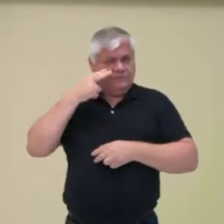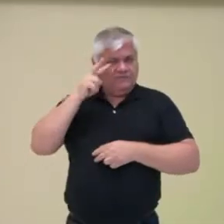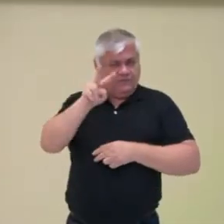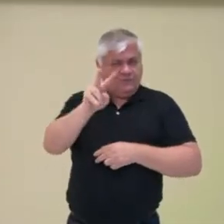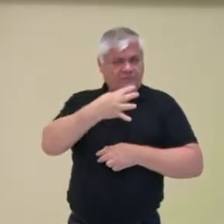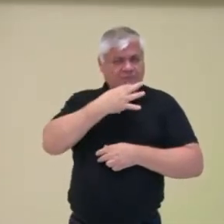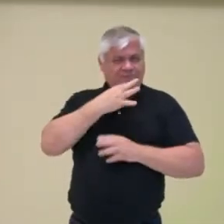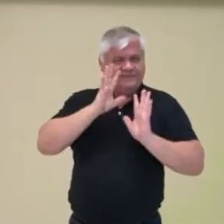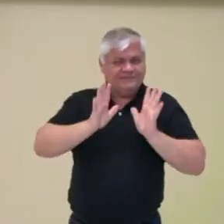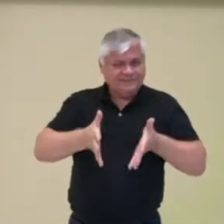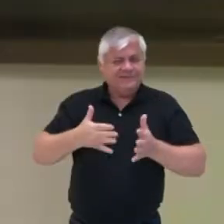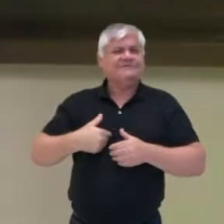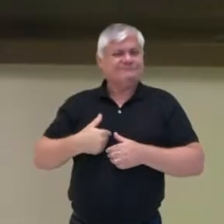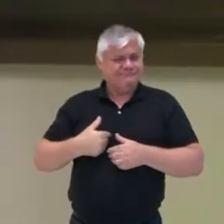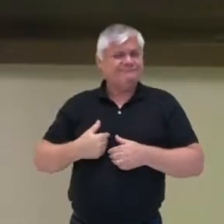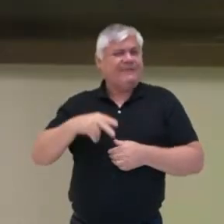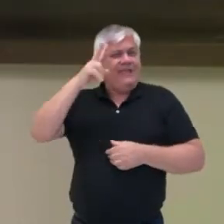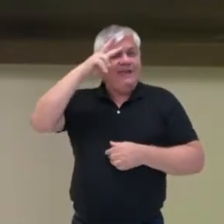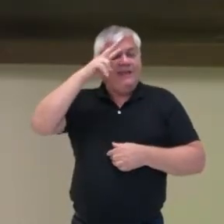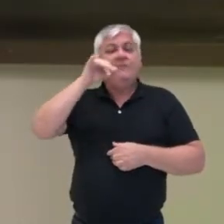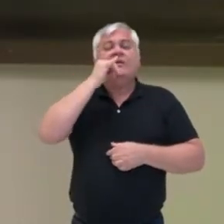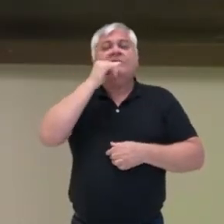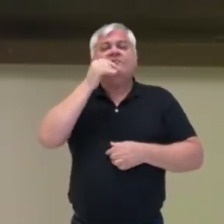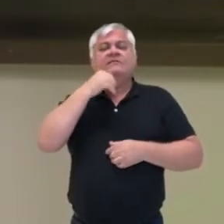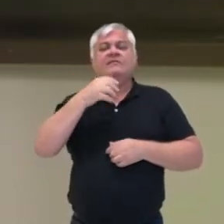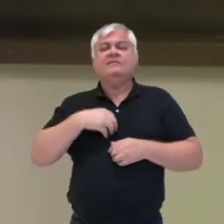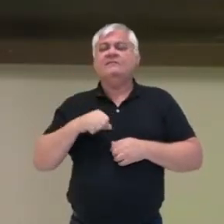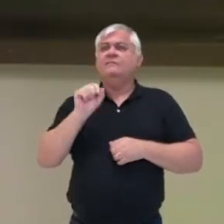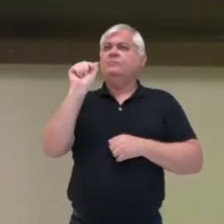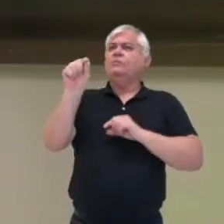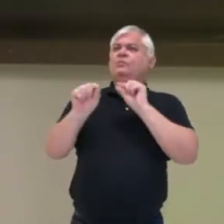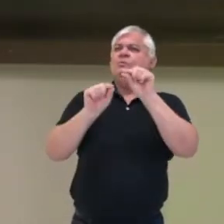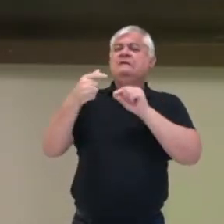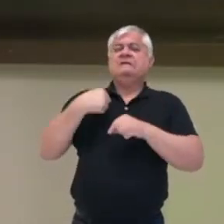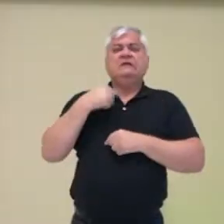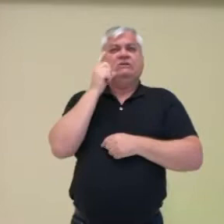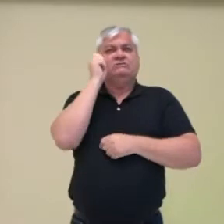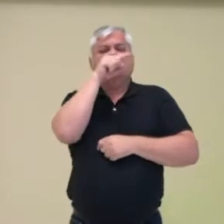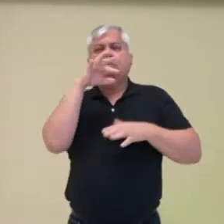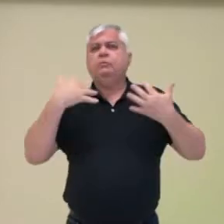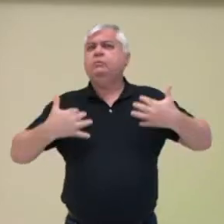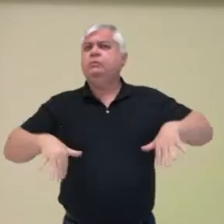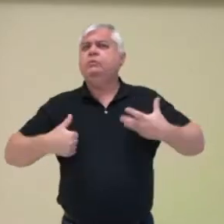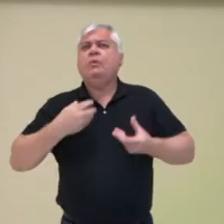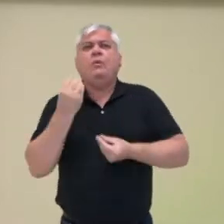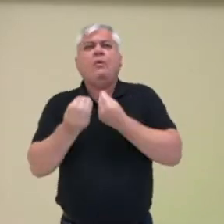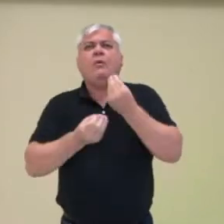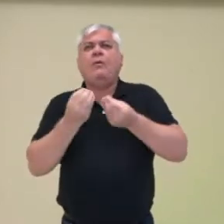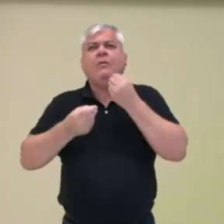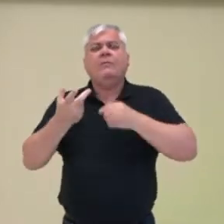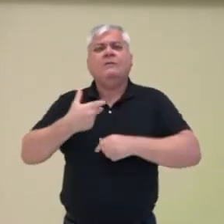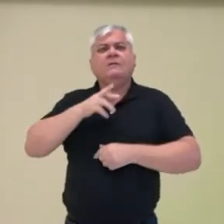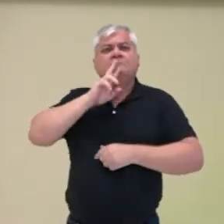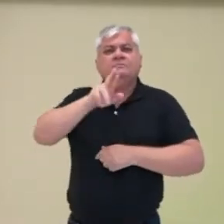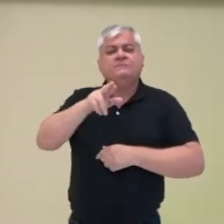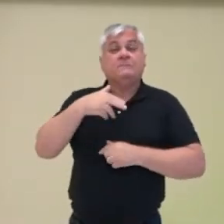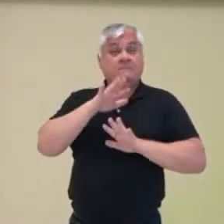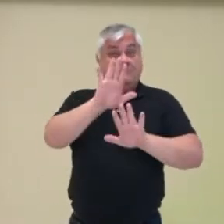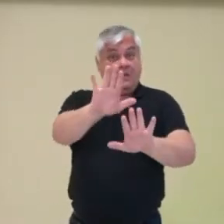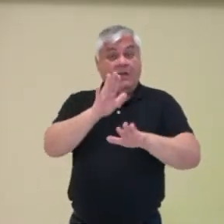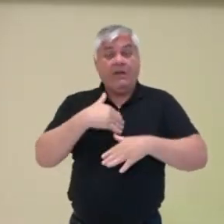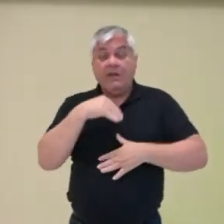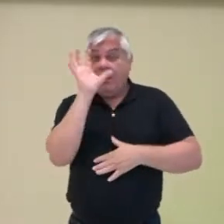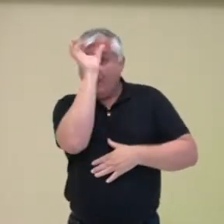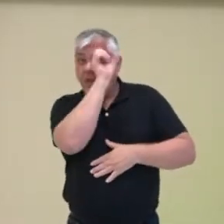em algum momento e geralmente quando isso aparece a gente pensa, nossa, que dificuldade, como que a gente vai resolver? Mas aprendendo algumas propriedades